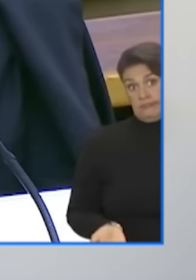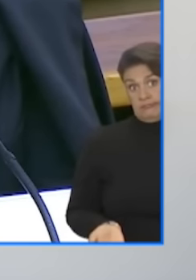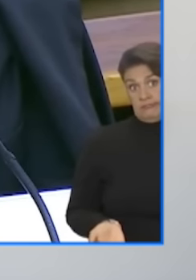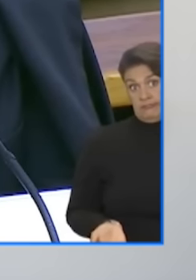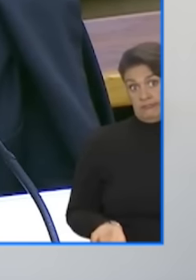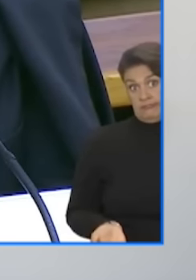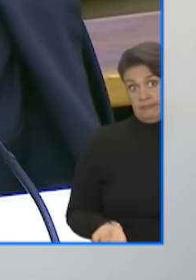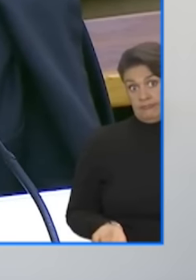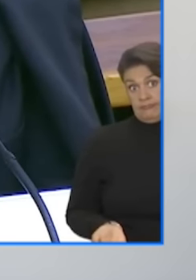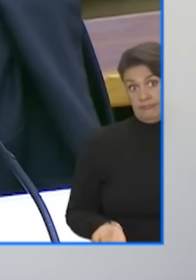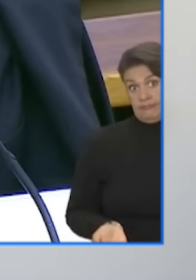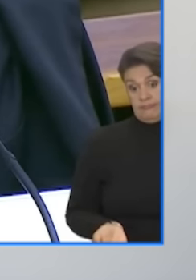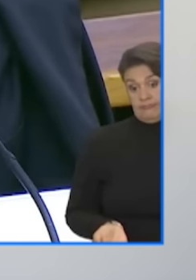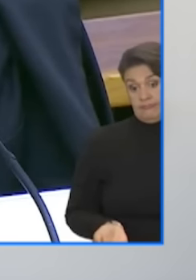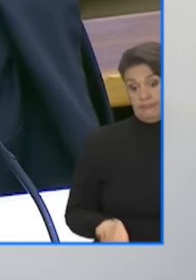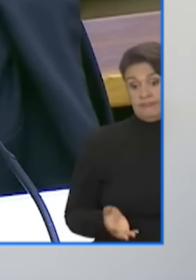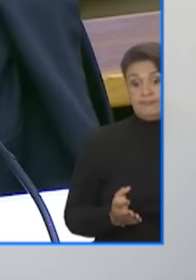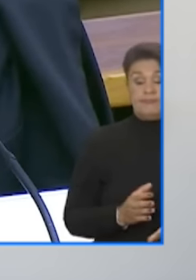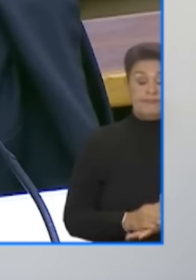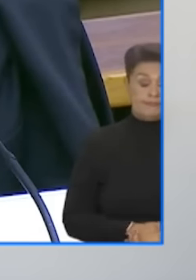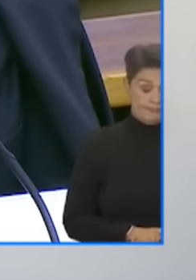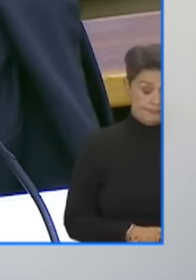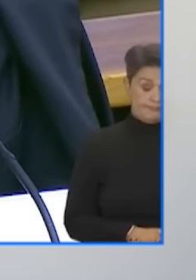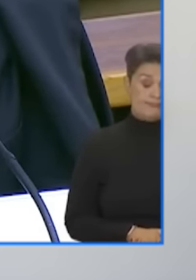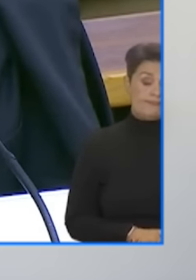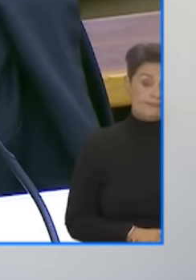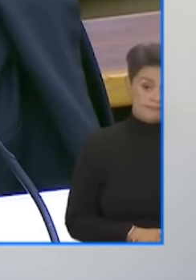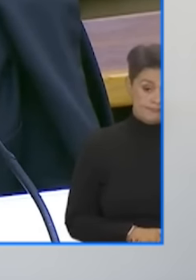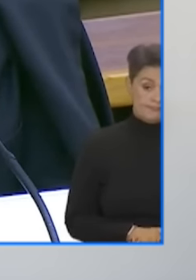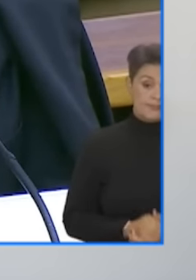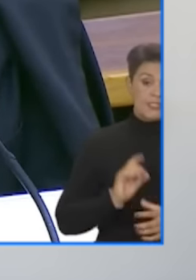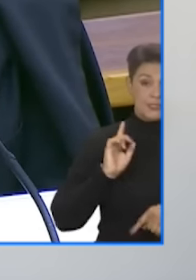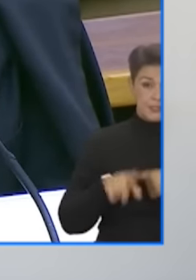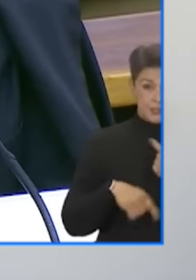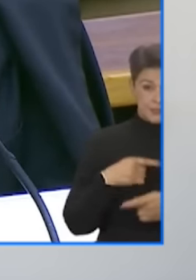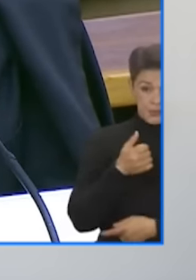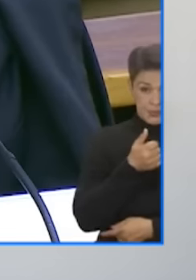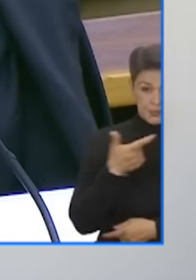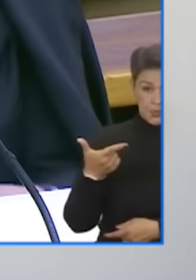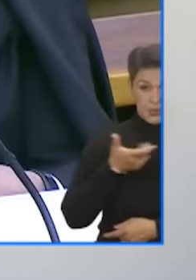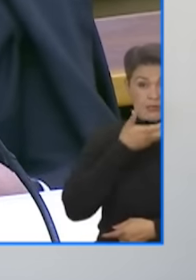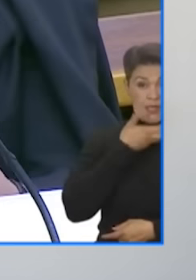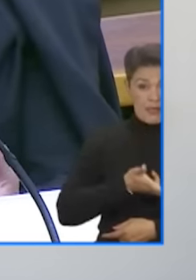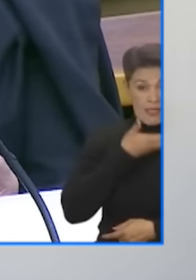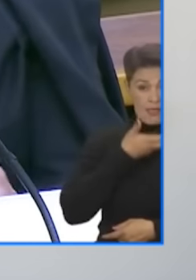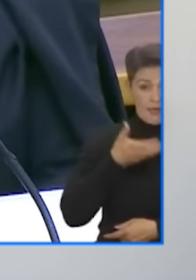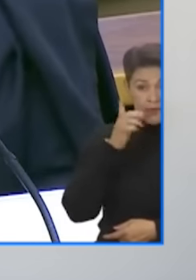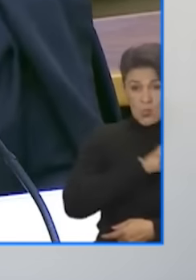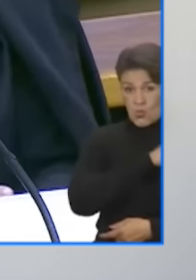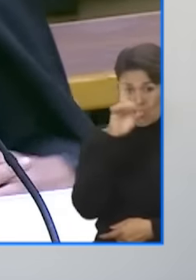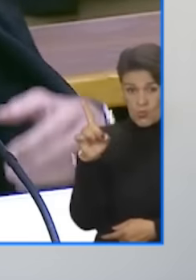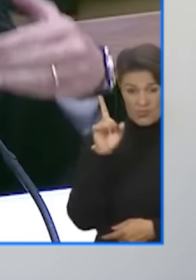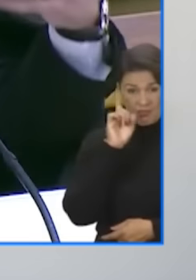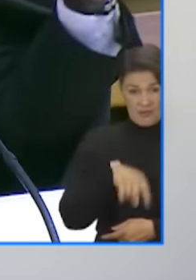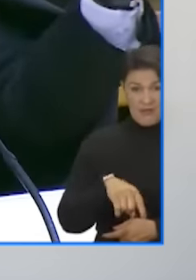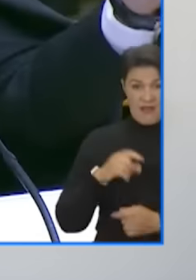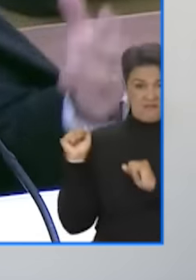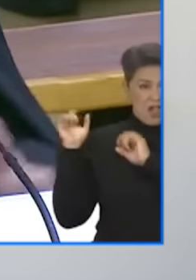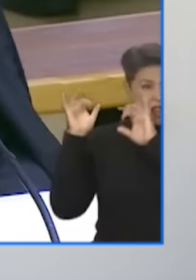apoio político, ele tinha o apoio de seus pares, dos outros ministros do STF, e ele ficou mais forte ainda durante a